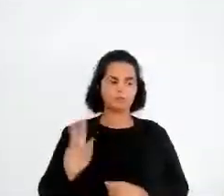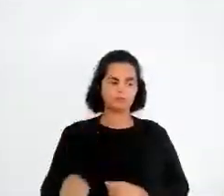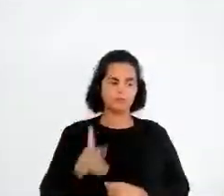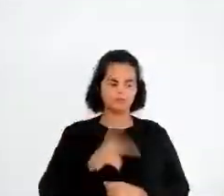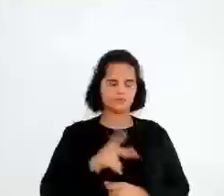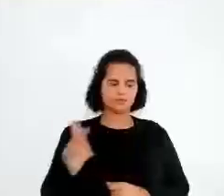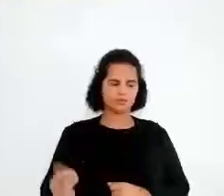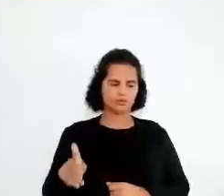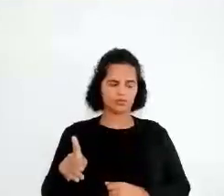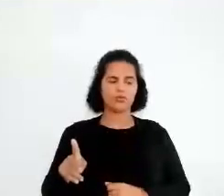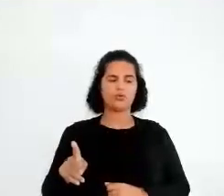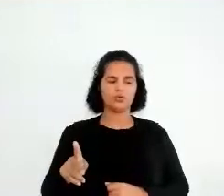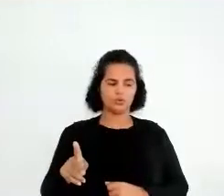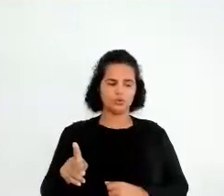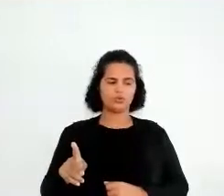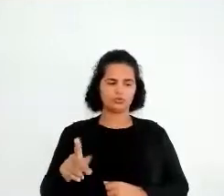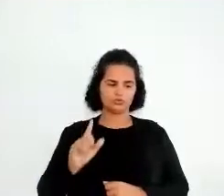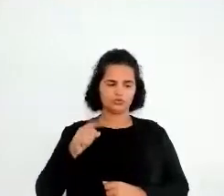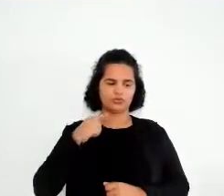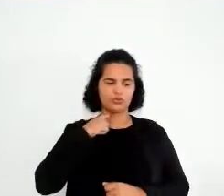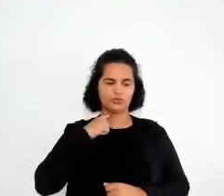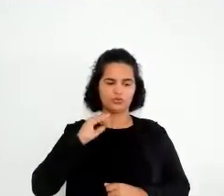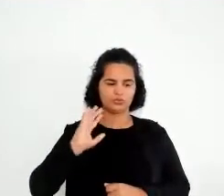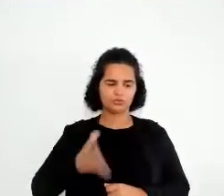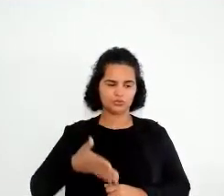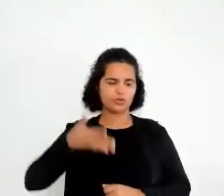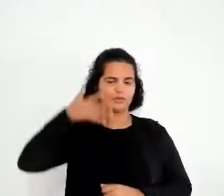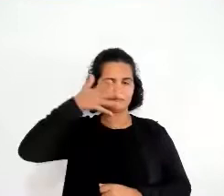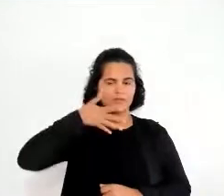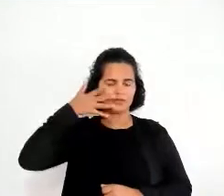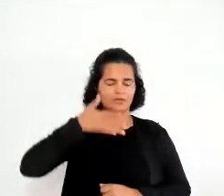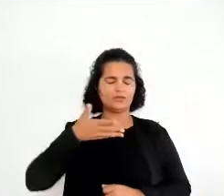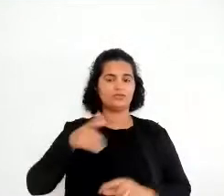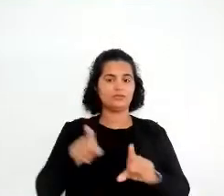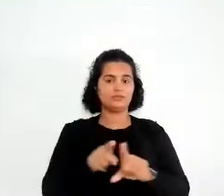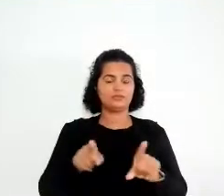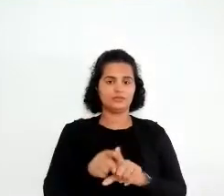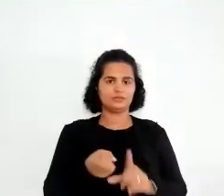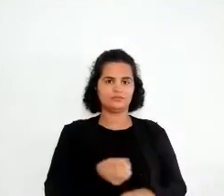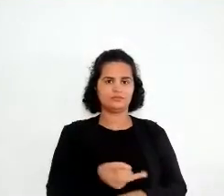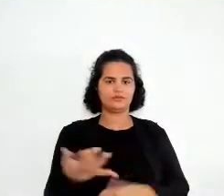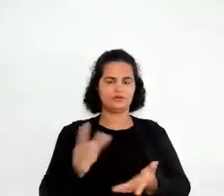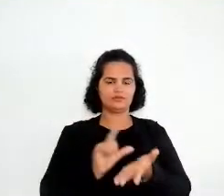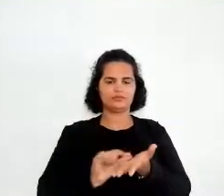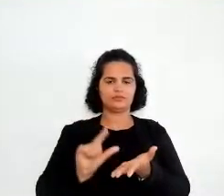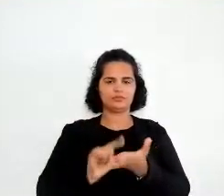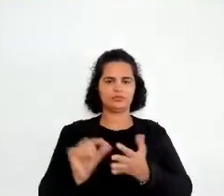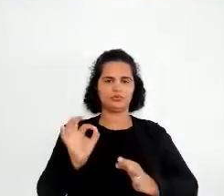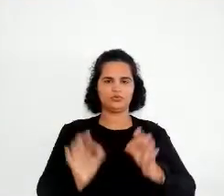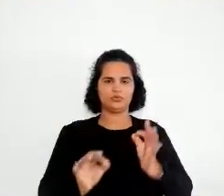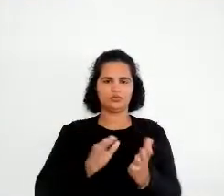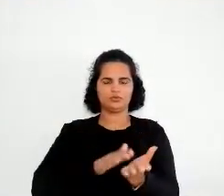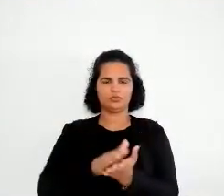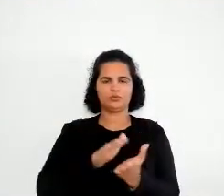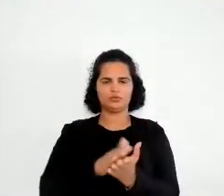proferiu várias palestras e possui diversos artigos e livros jurídicos publicados.